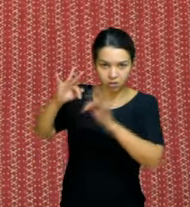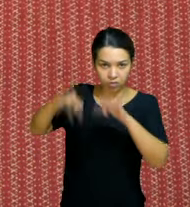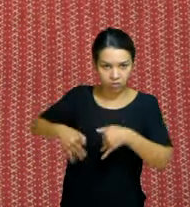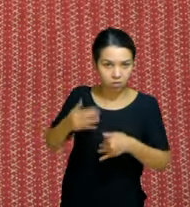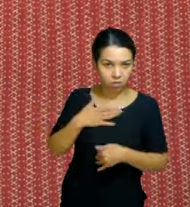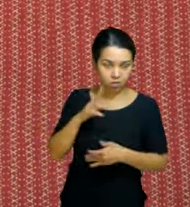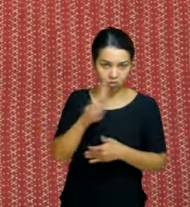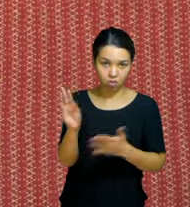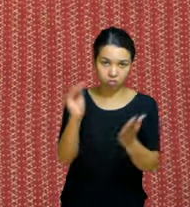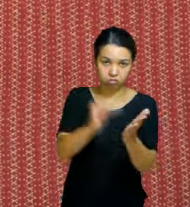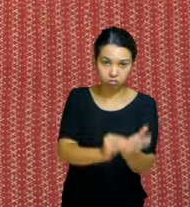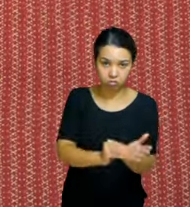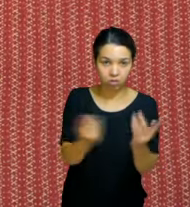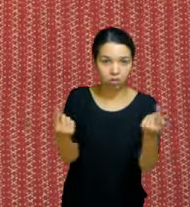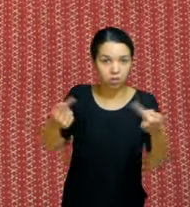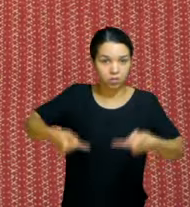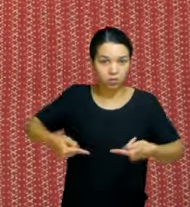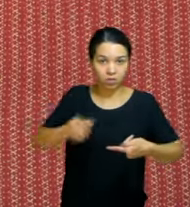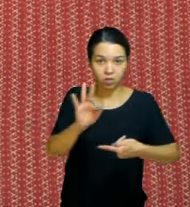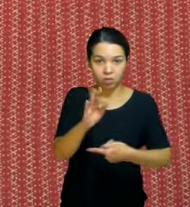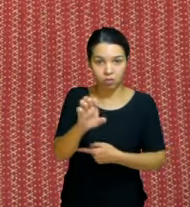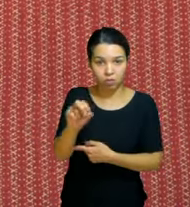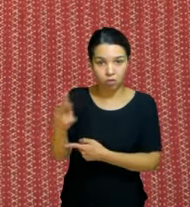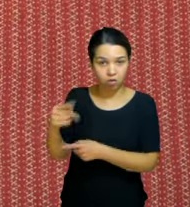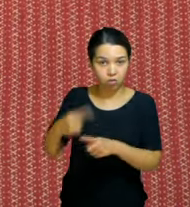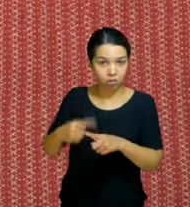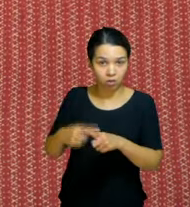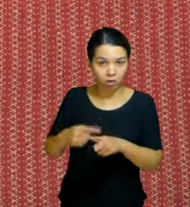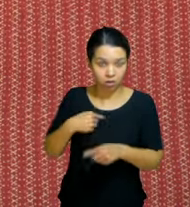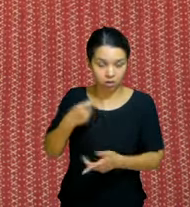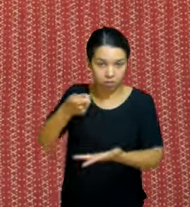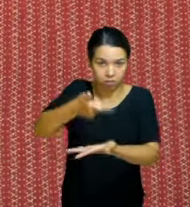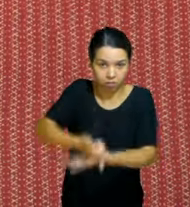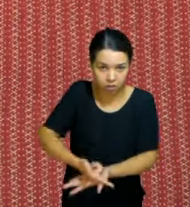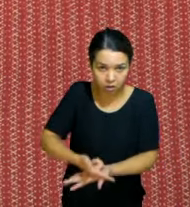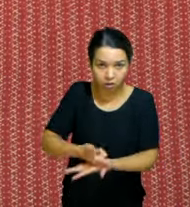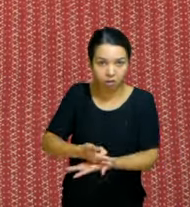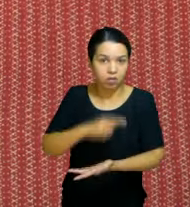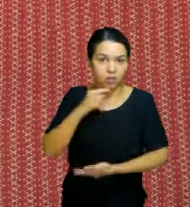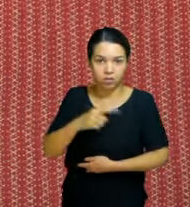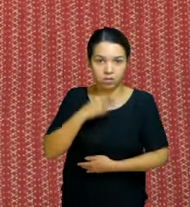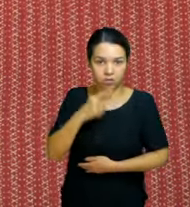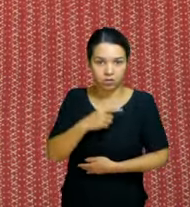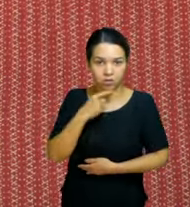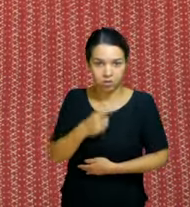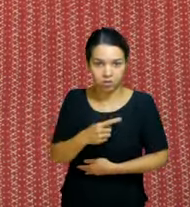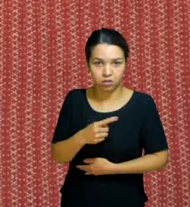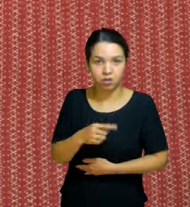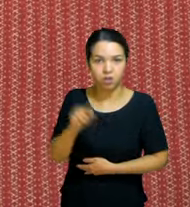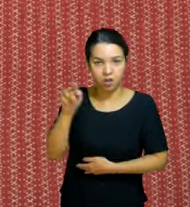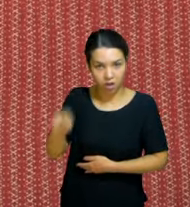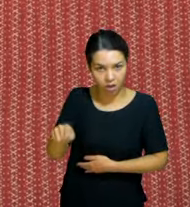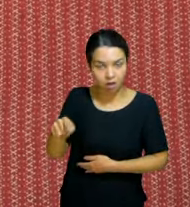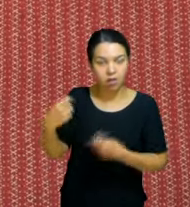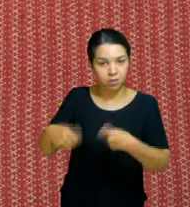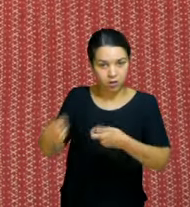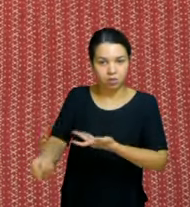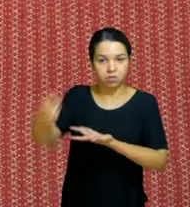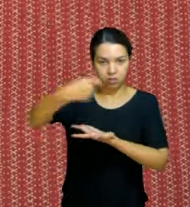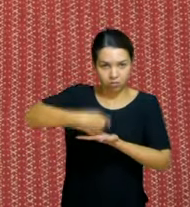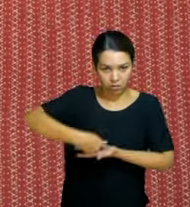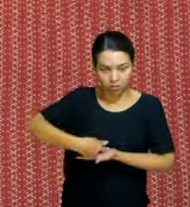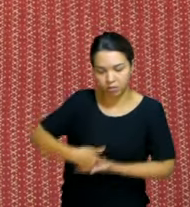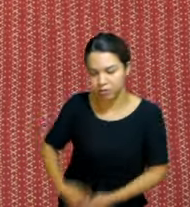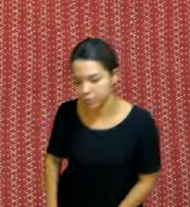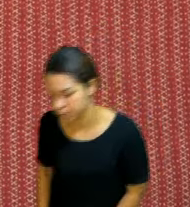nome nas competições da FESPORT, porque eu não tenho como bancar financeiramente a FESPORT. A FESPORT teria que me bancar financeiramente.